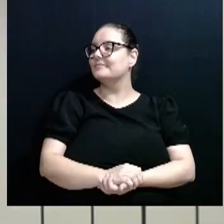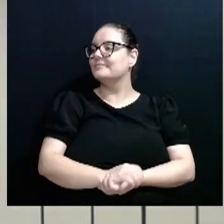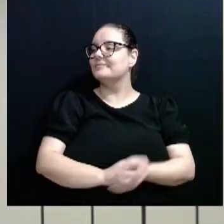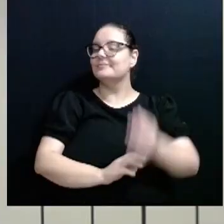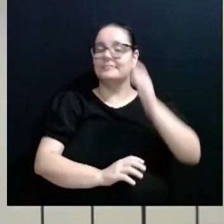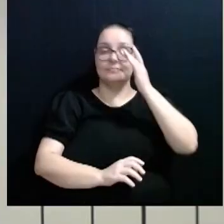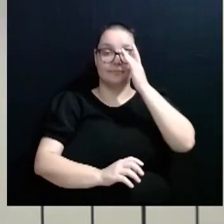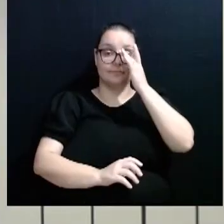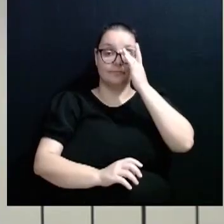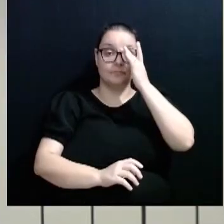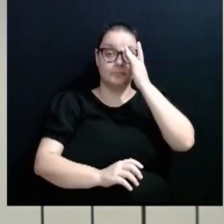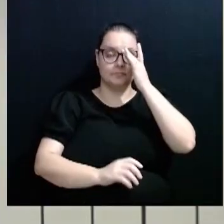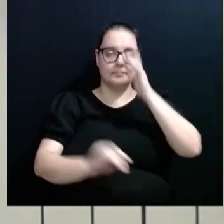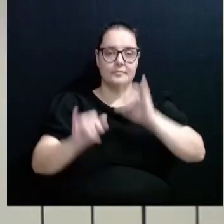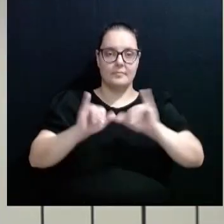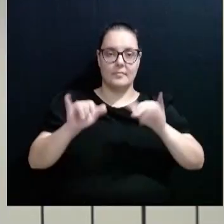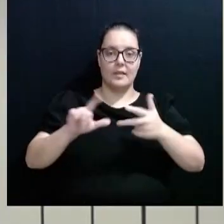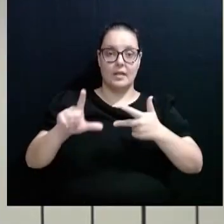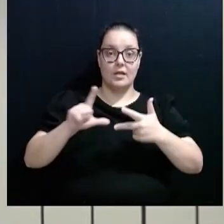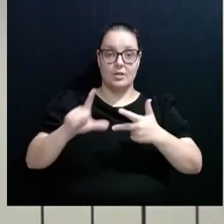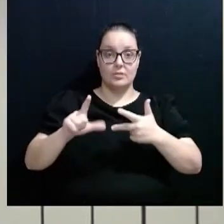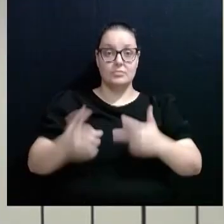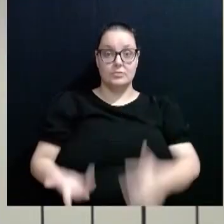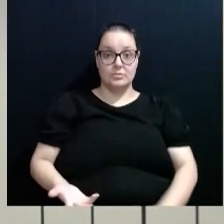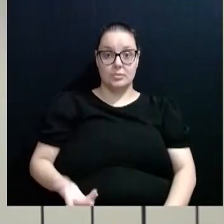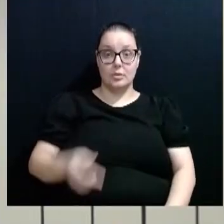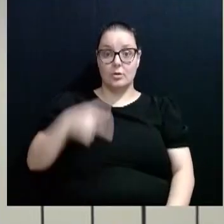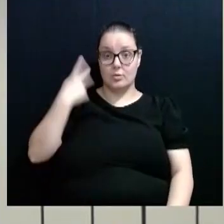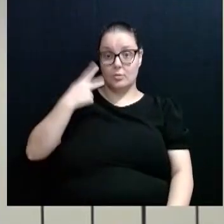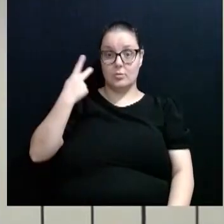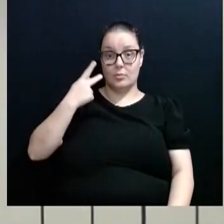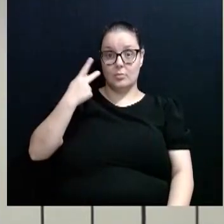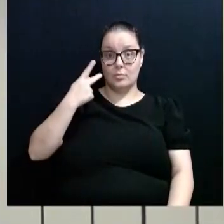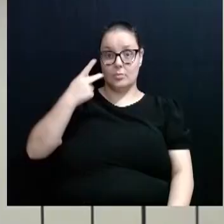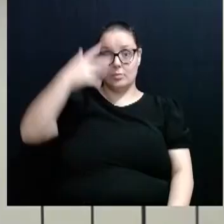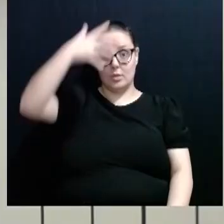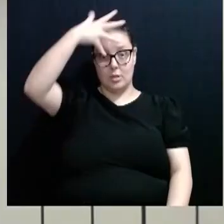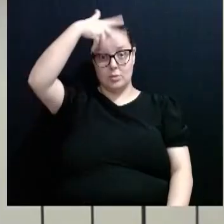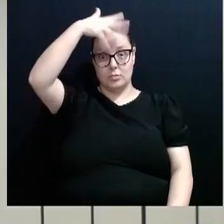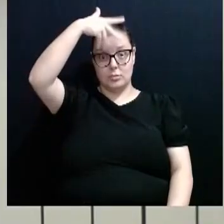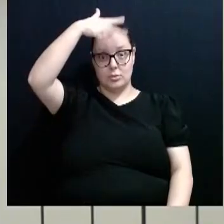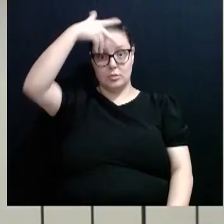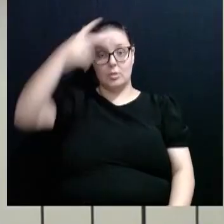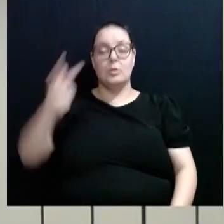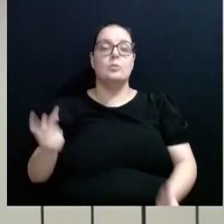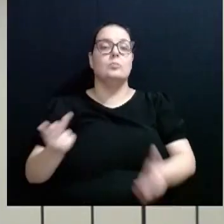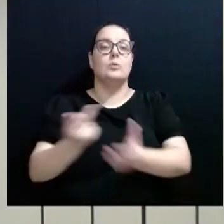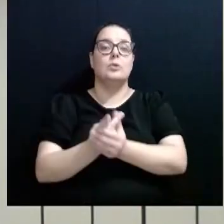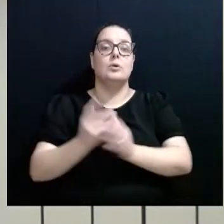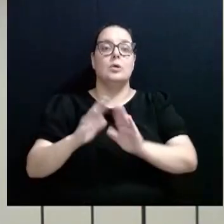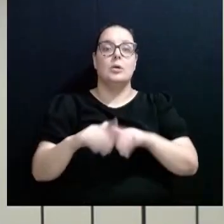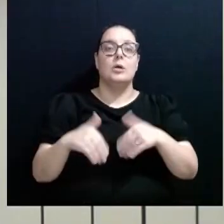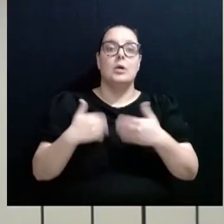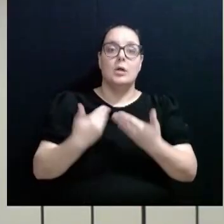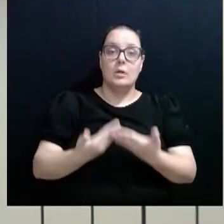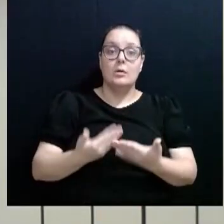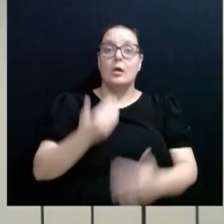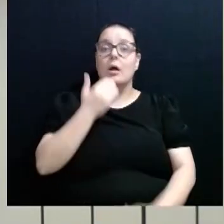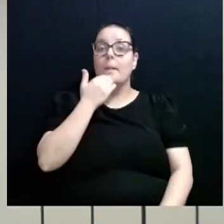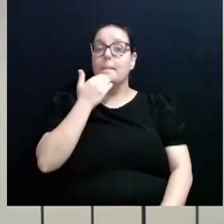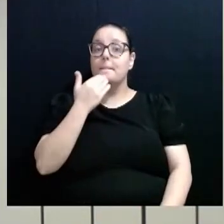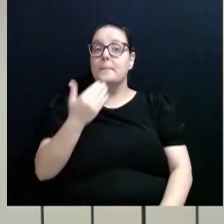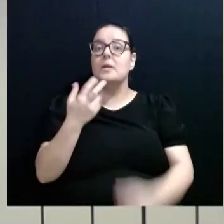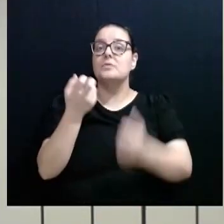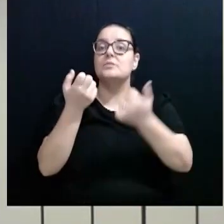Hora das notícias do Legislativo, o vereador Rodrigo Farmadique protocola requerimento e pede